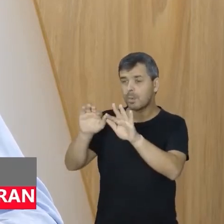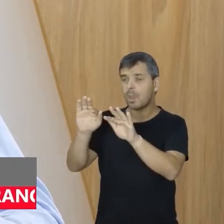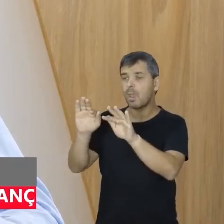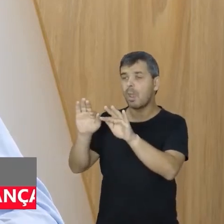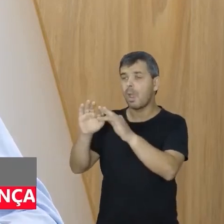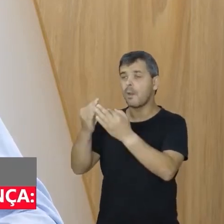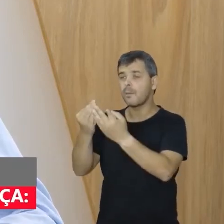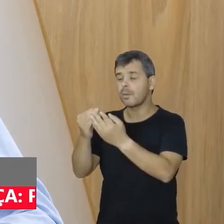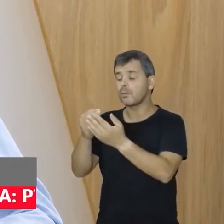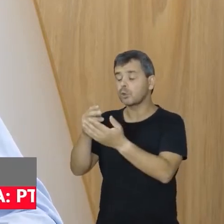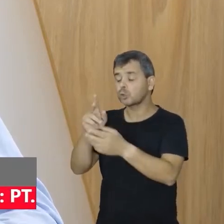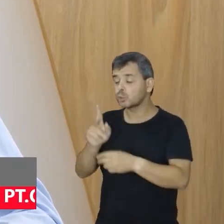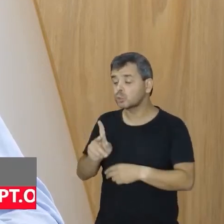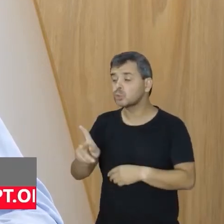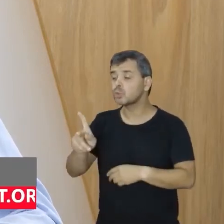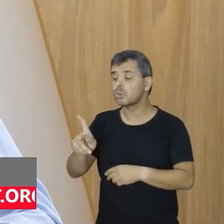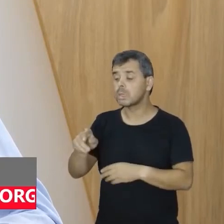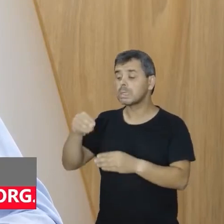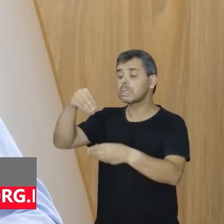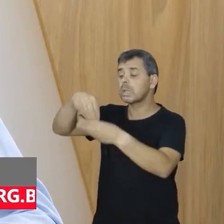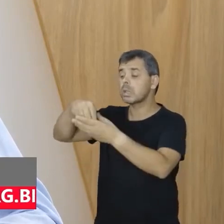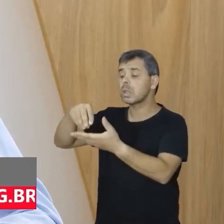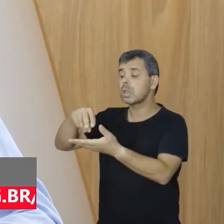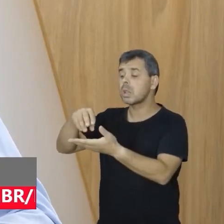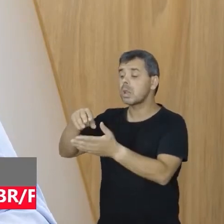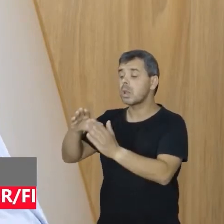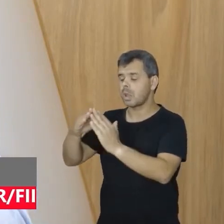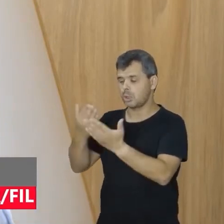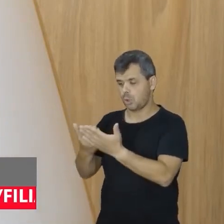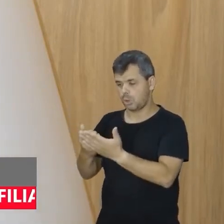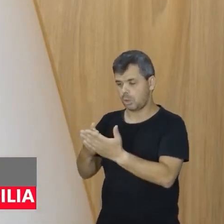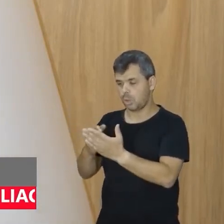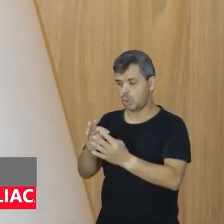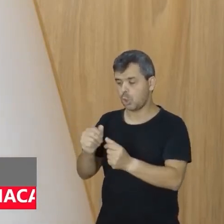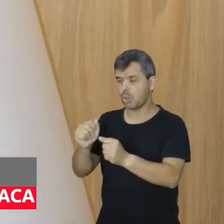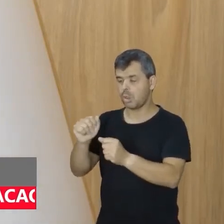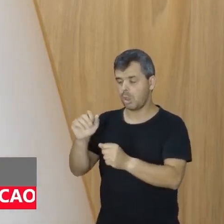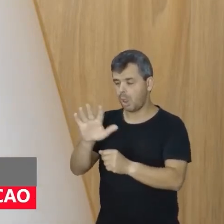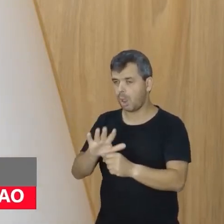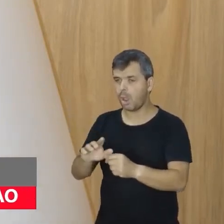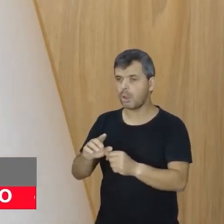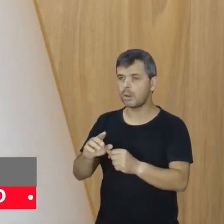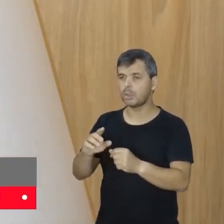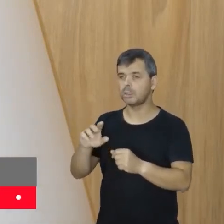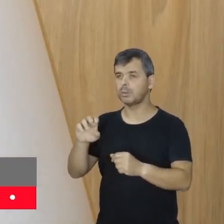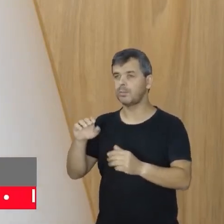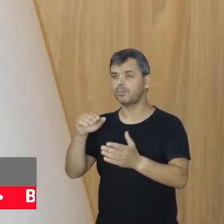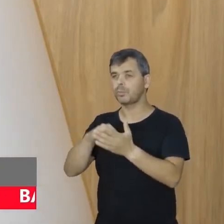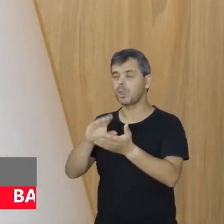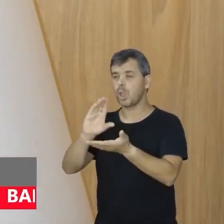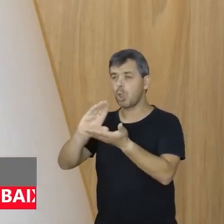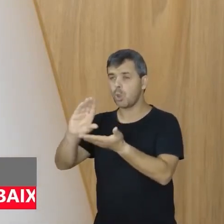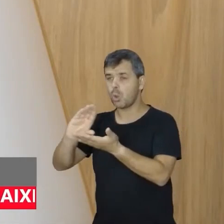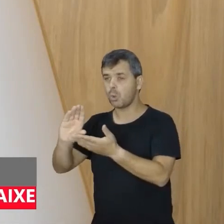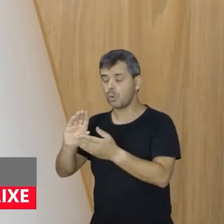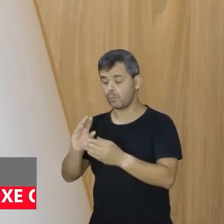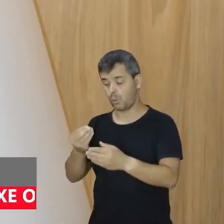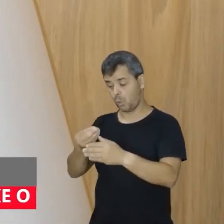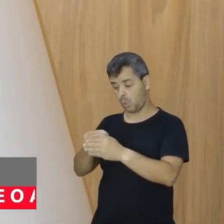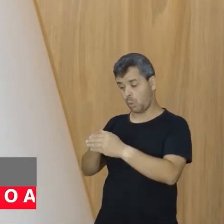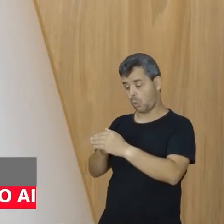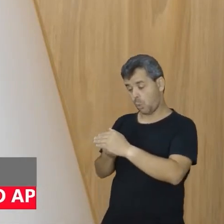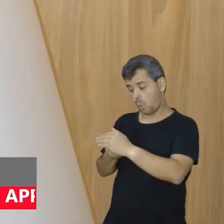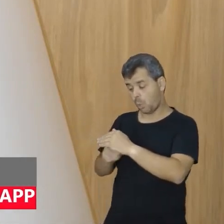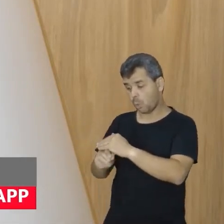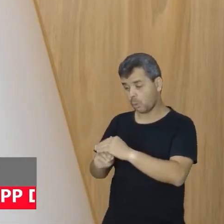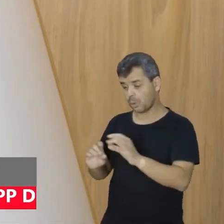que ele permaneça na escola no tempo integral. E mais do que isso, recebe um recurso que fica guardado para quando